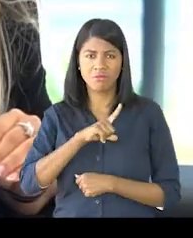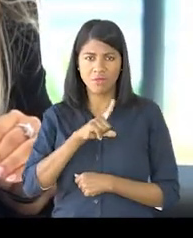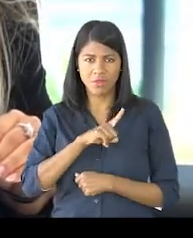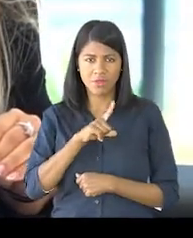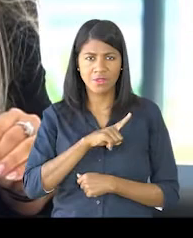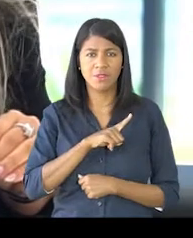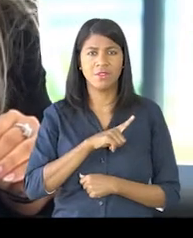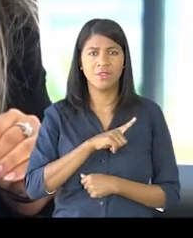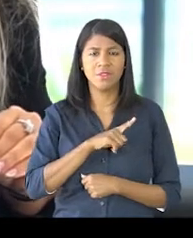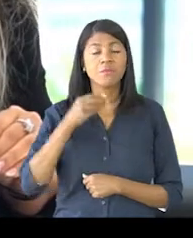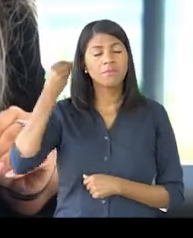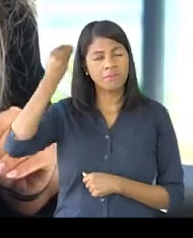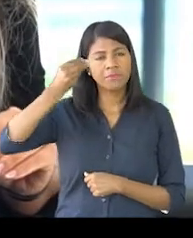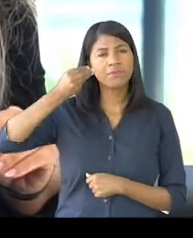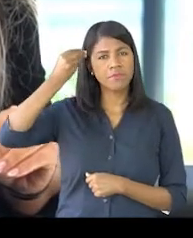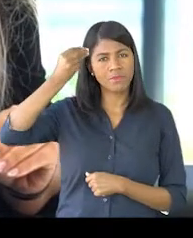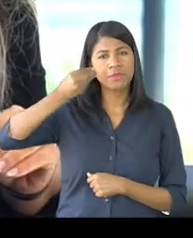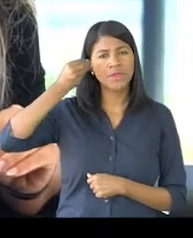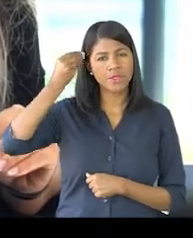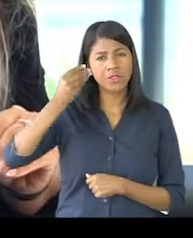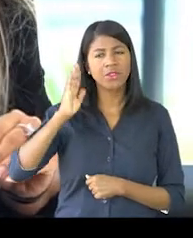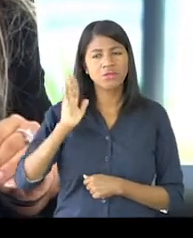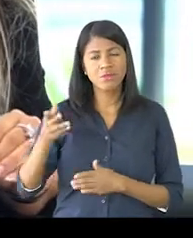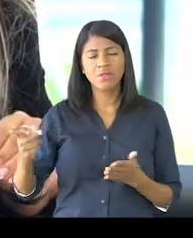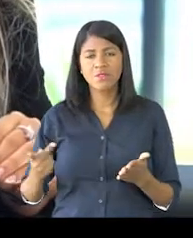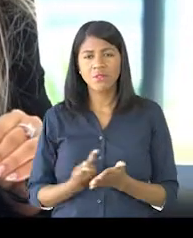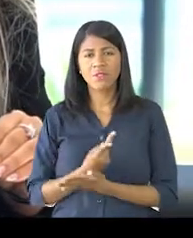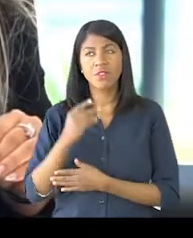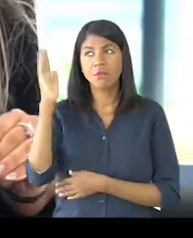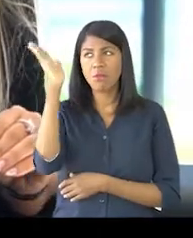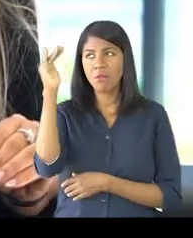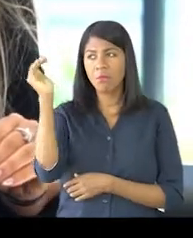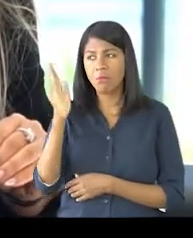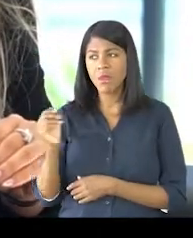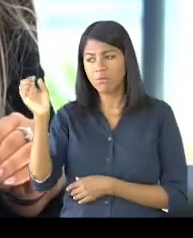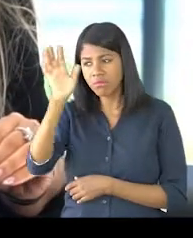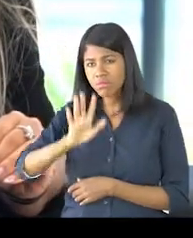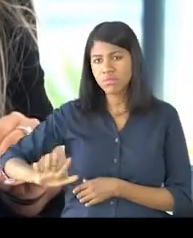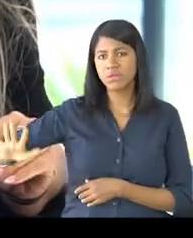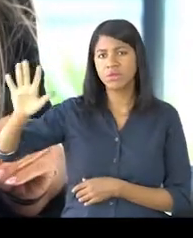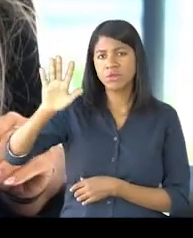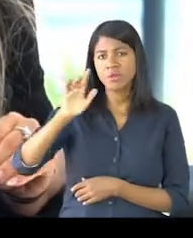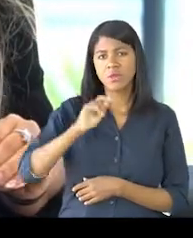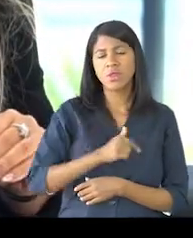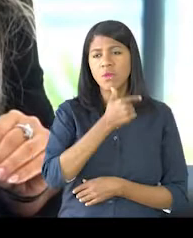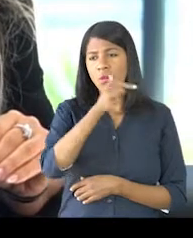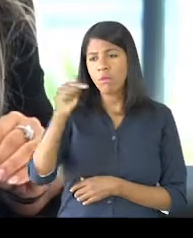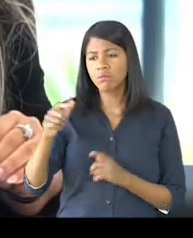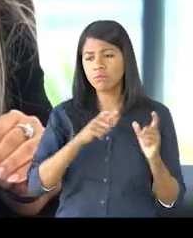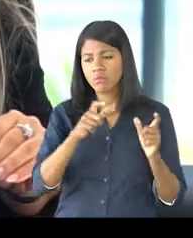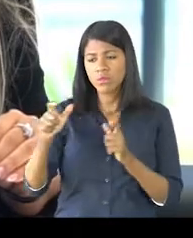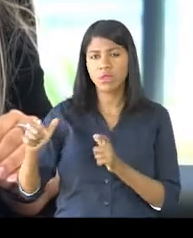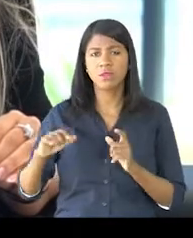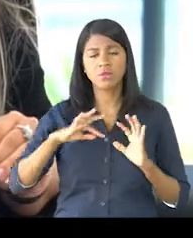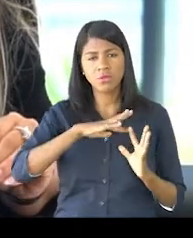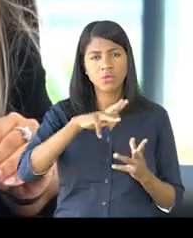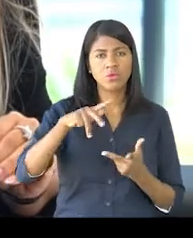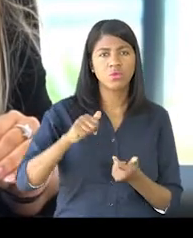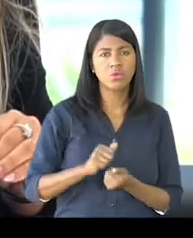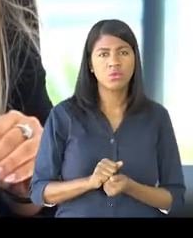os homens, que já é um trabalho de uma experiência que já acontece em todo o Brasil e em outros lugares do